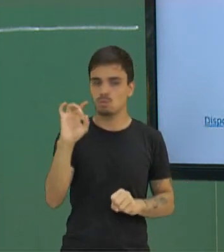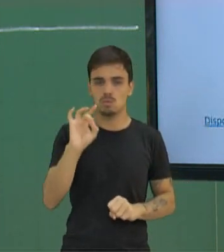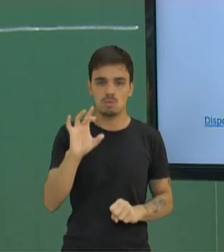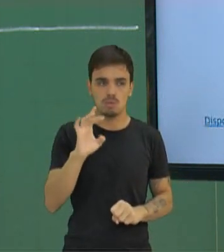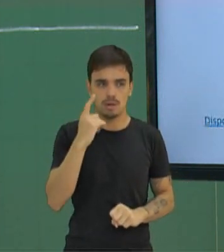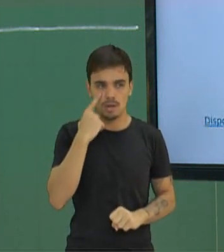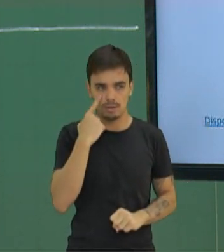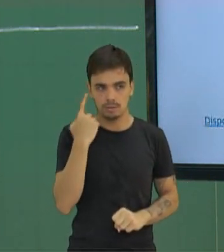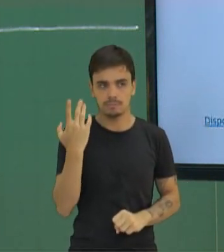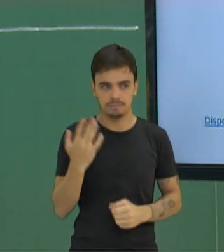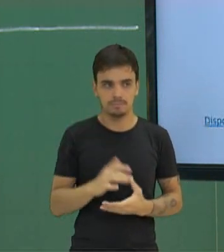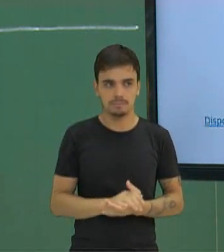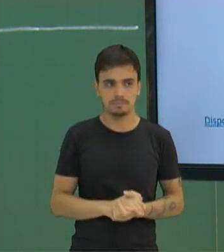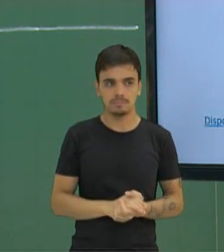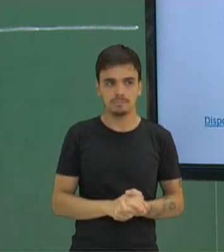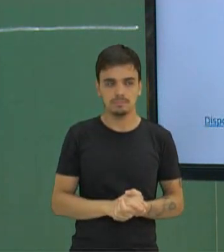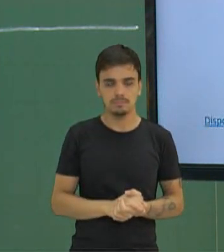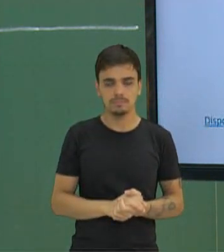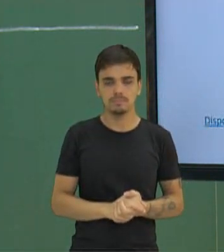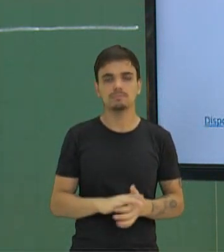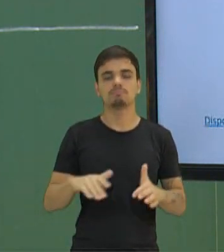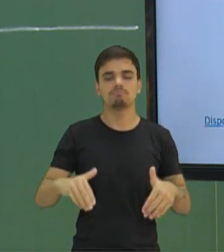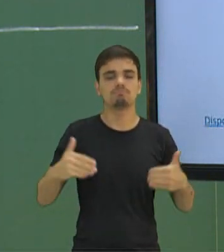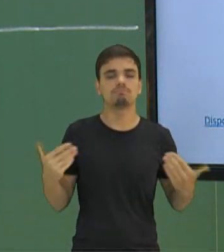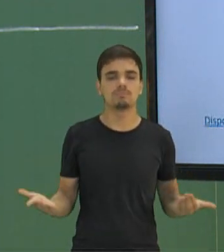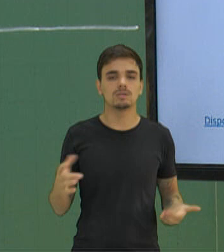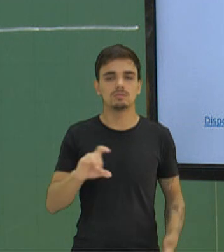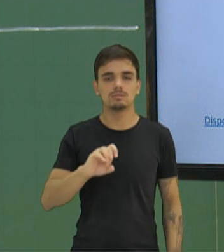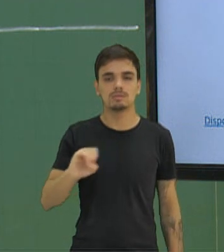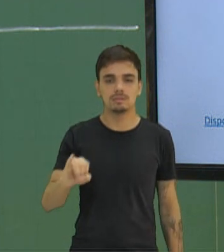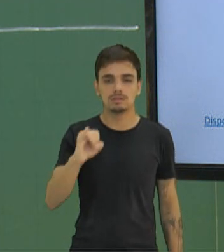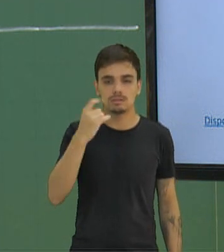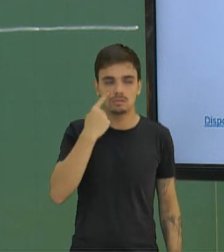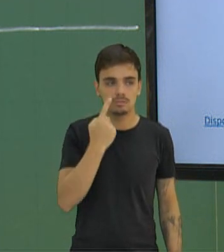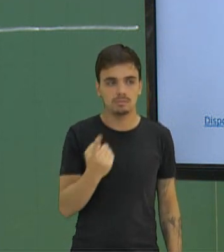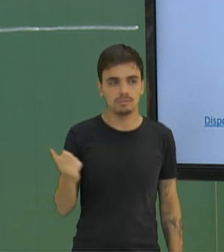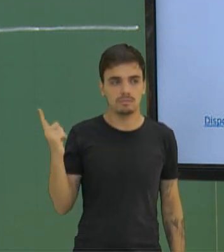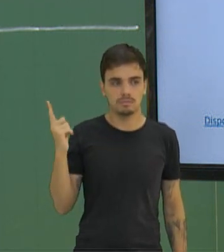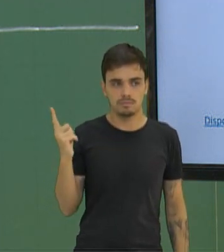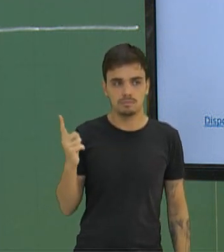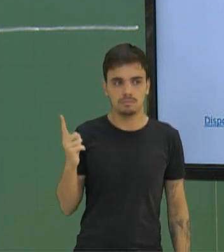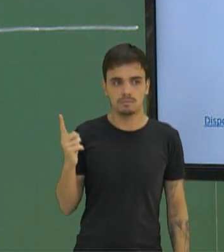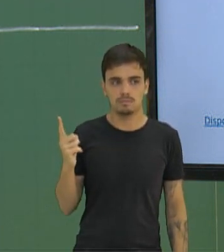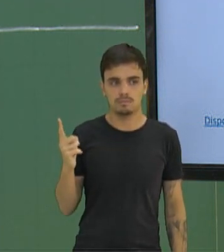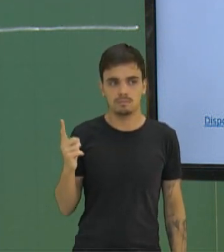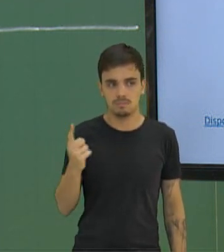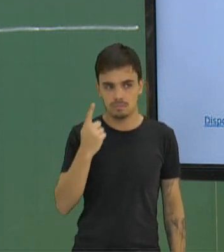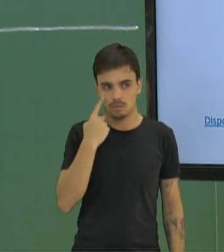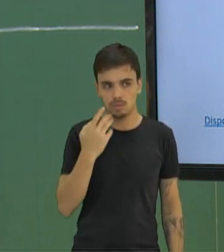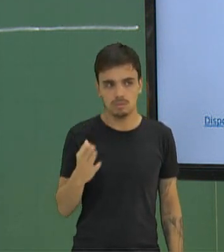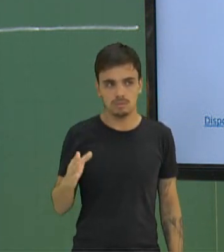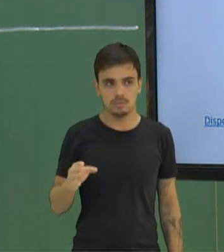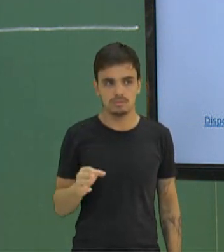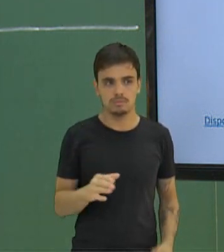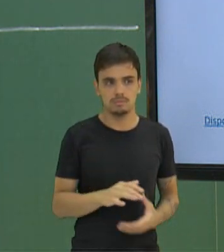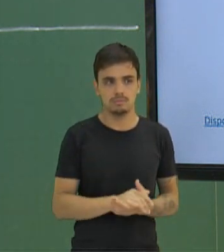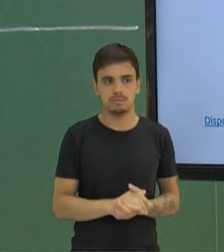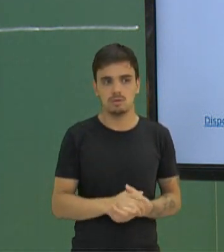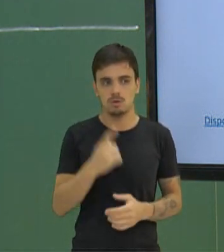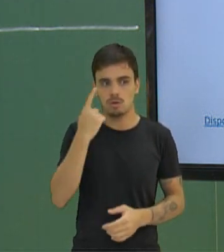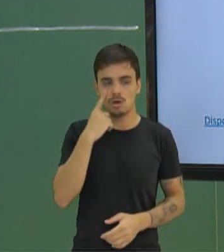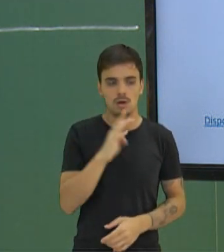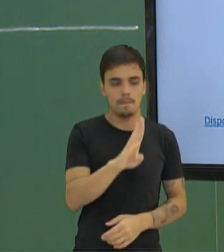carregamento tem um fator então se um gameta esse gameta aqui né que lembro que transportasse fator